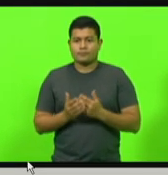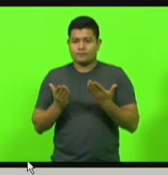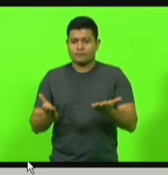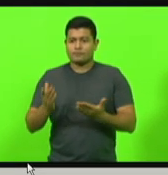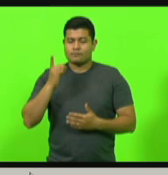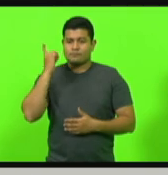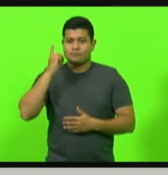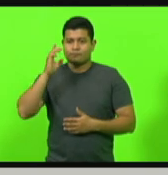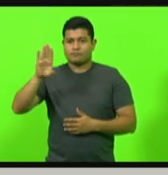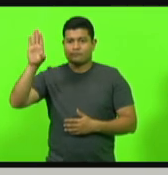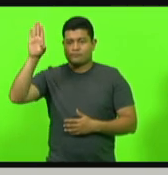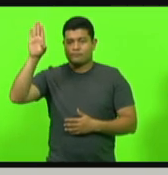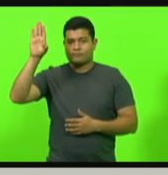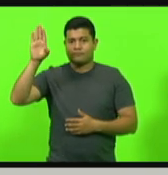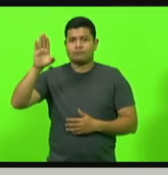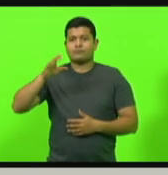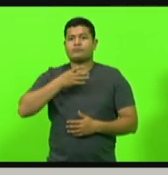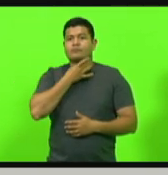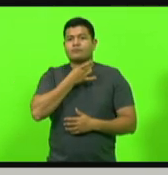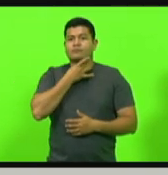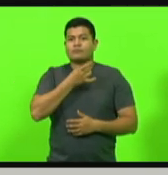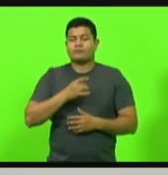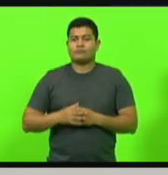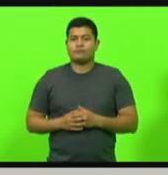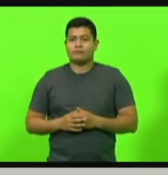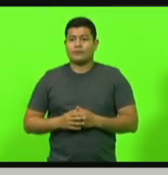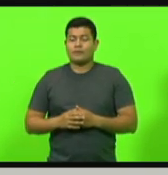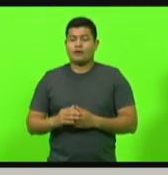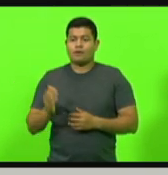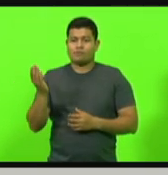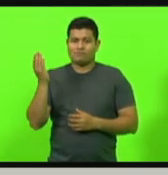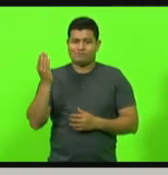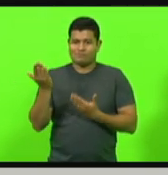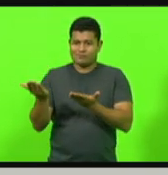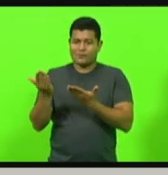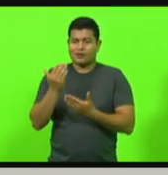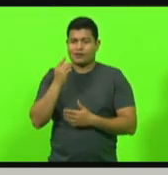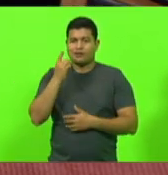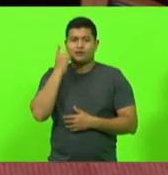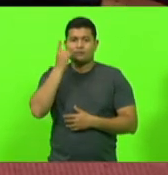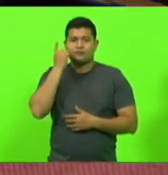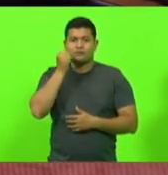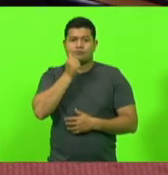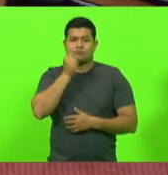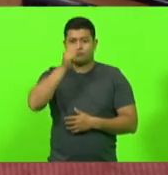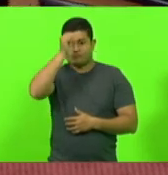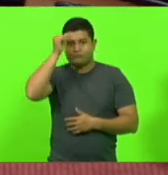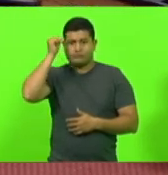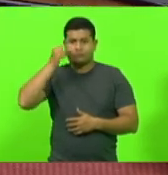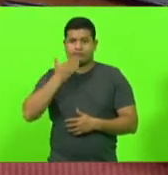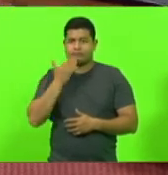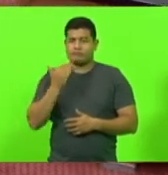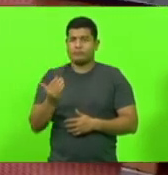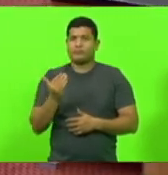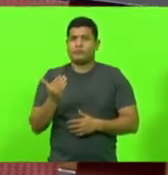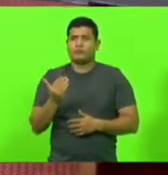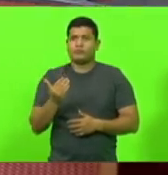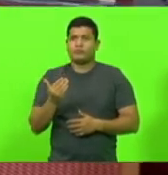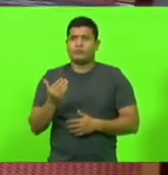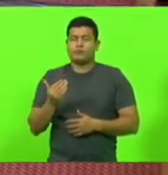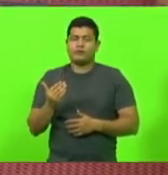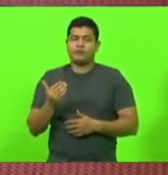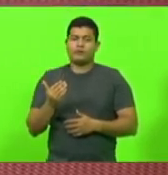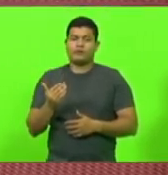Cobalcini. A pedido da deputada Dirce, autora do projeto, ela não está, me pediu